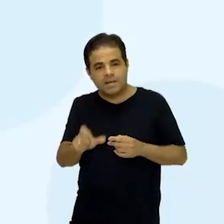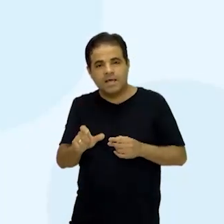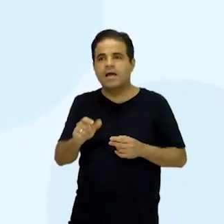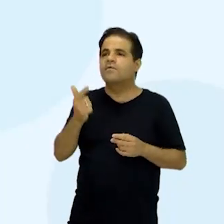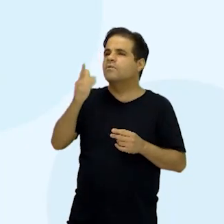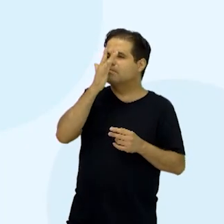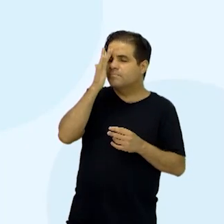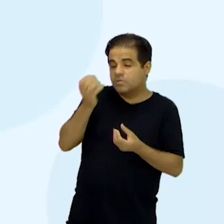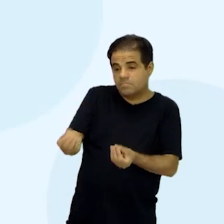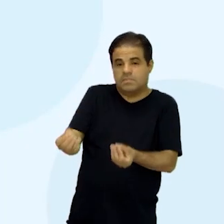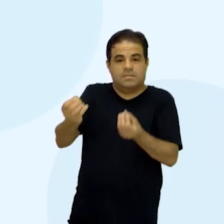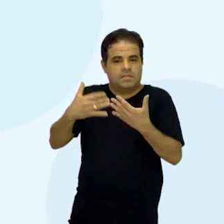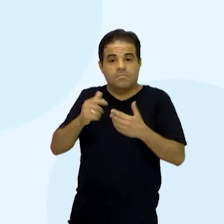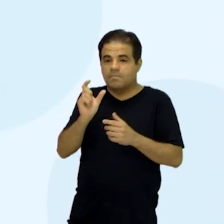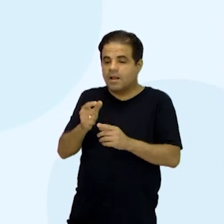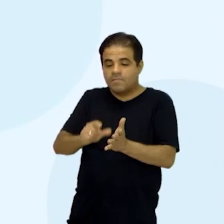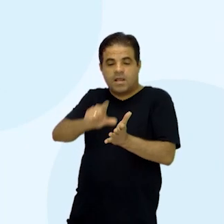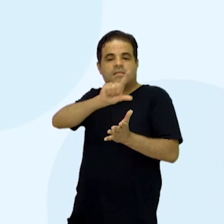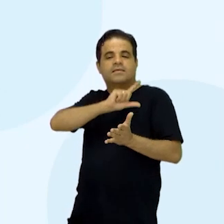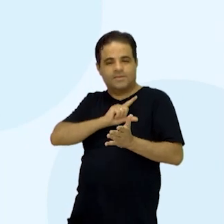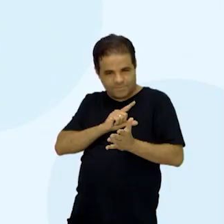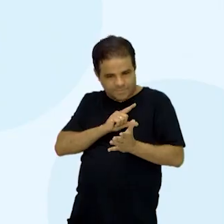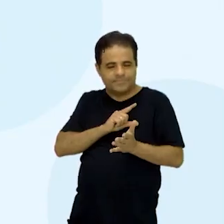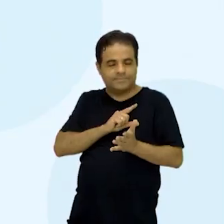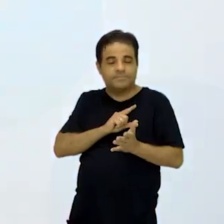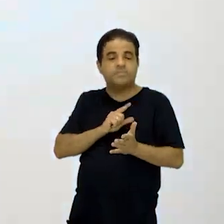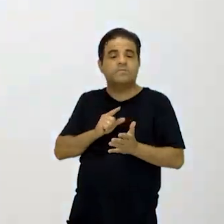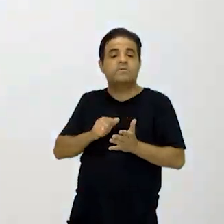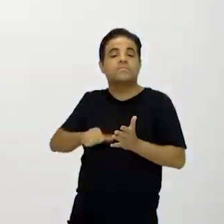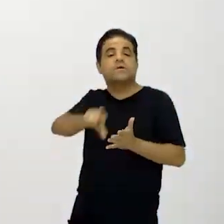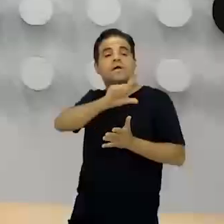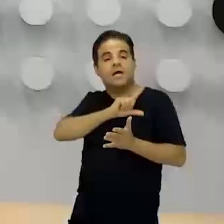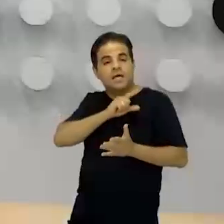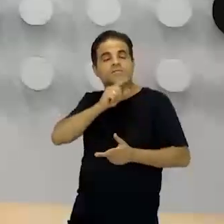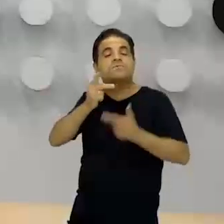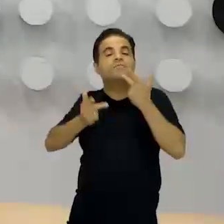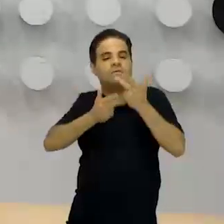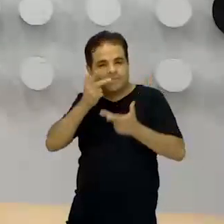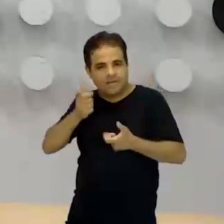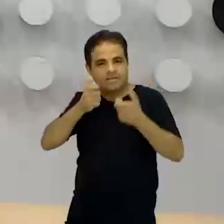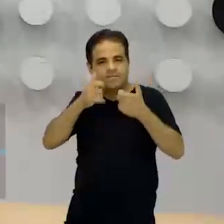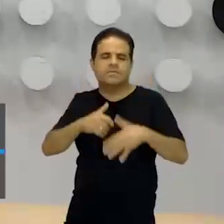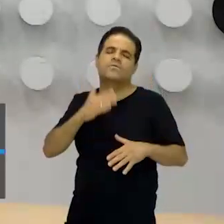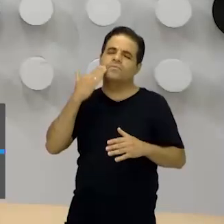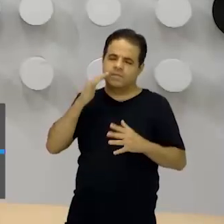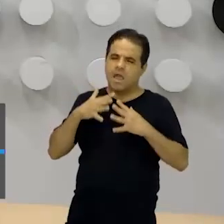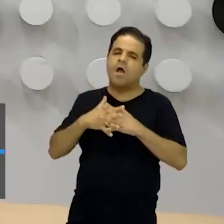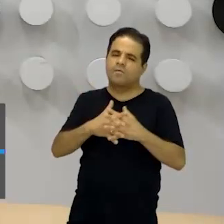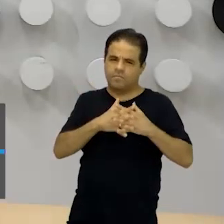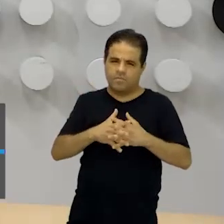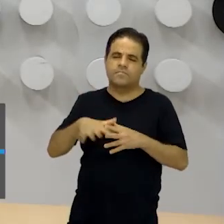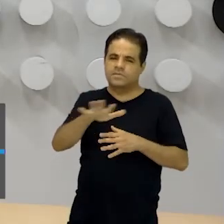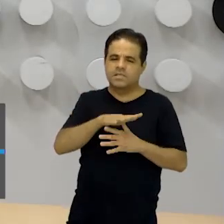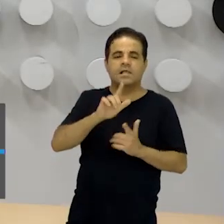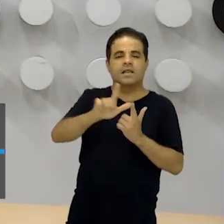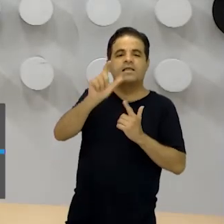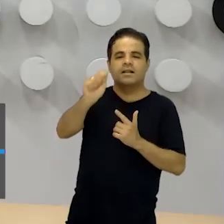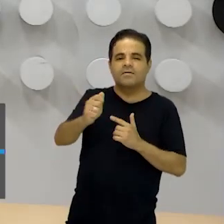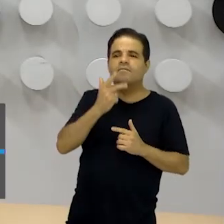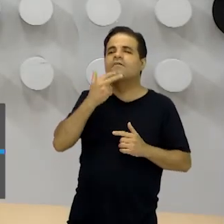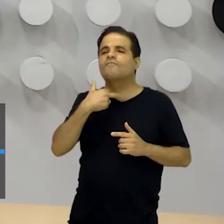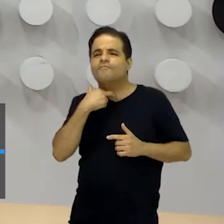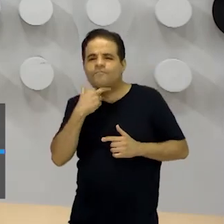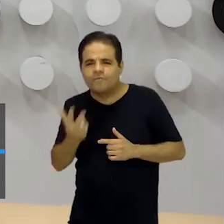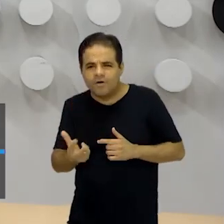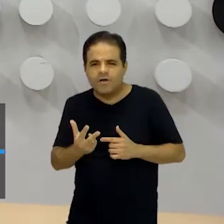legou, palavra anterior. Sim. O que foi dito antes, né? Eu entendo a confusão com relação à letra A, porque fala de voz,